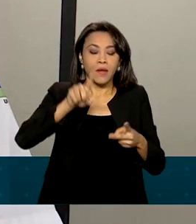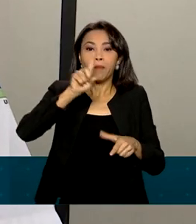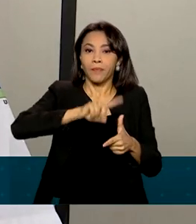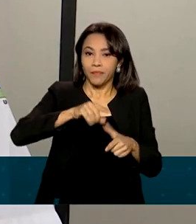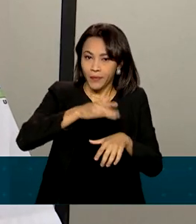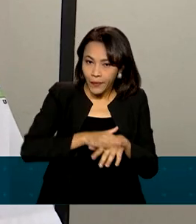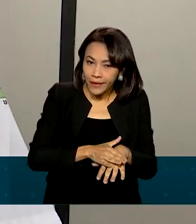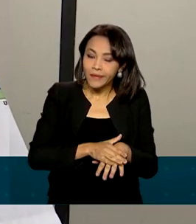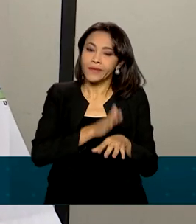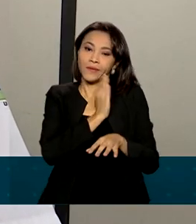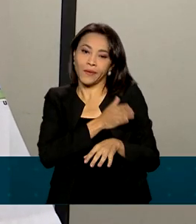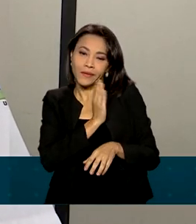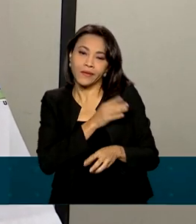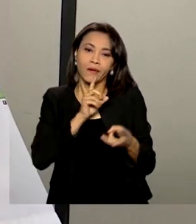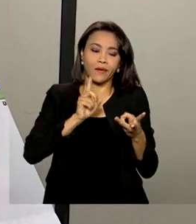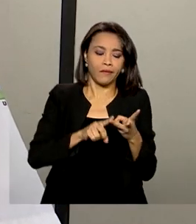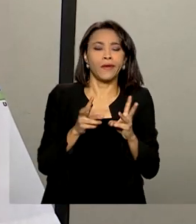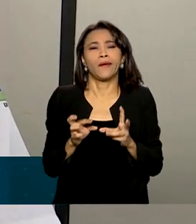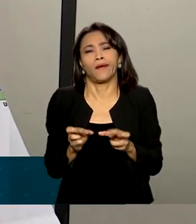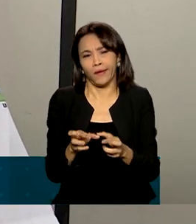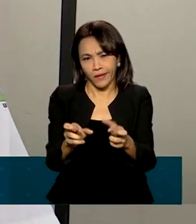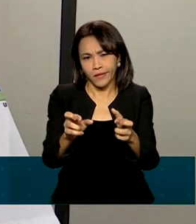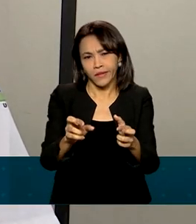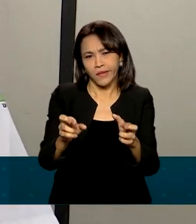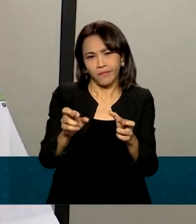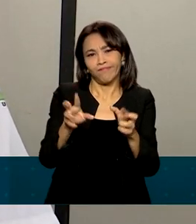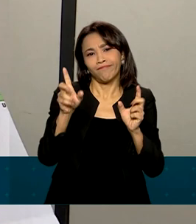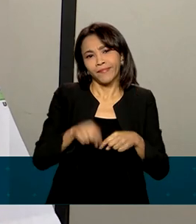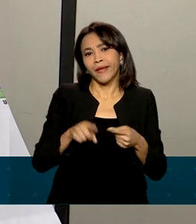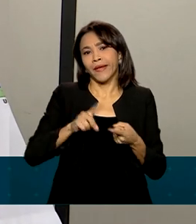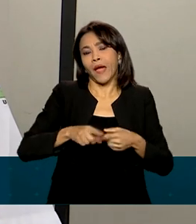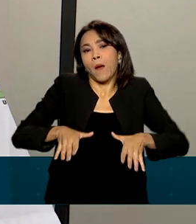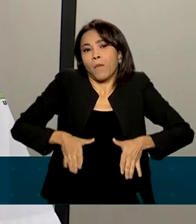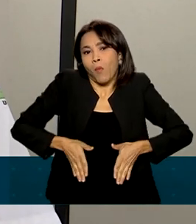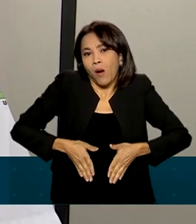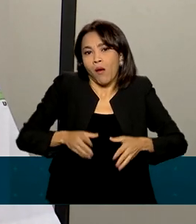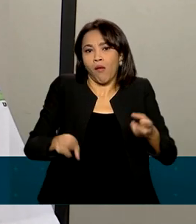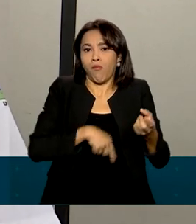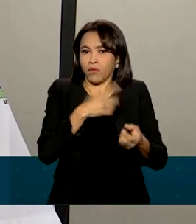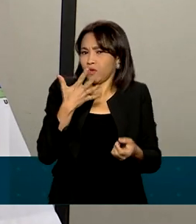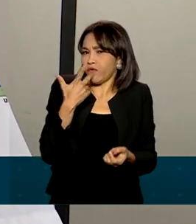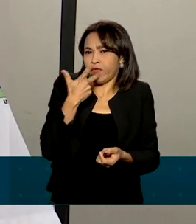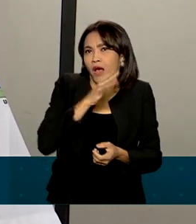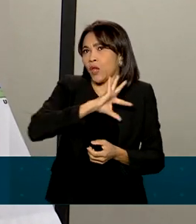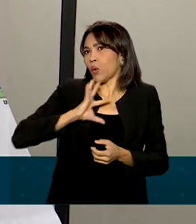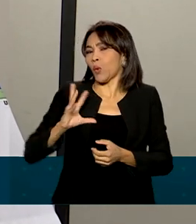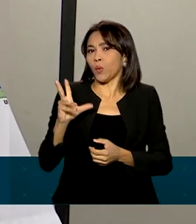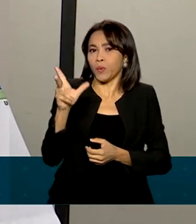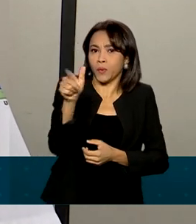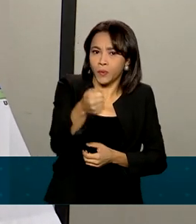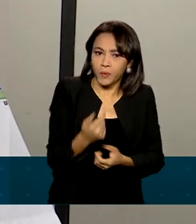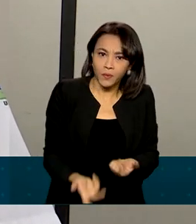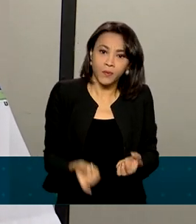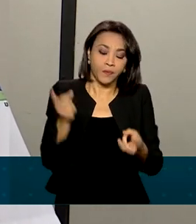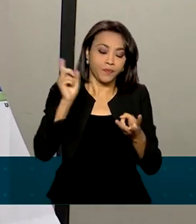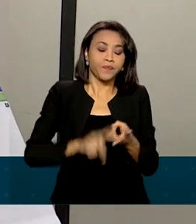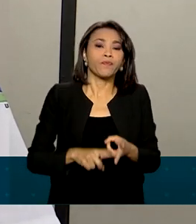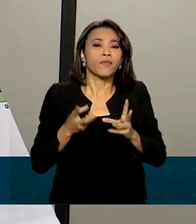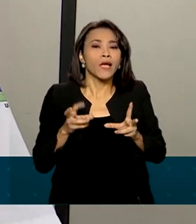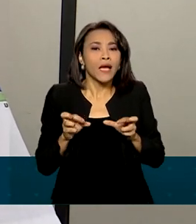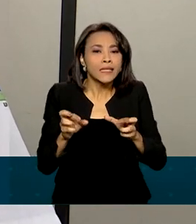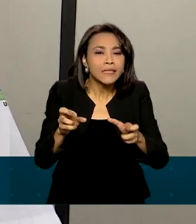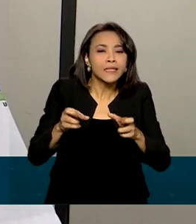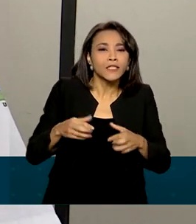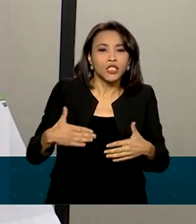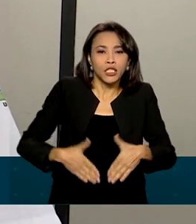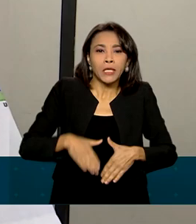quase todos os tipos de câncer estão ligados ao cigarro os principais são pulmão todo mundo fala né mas também câncer de